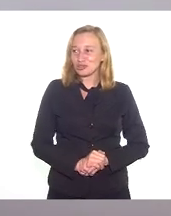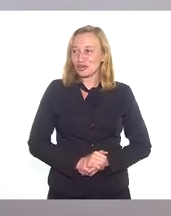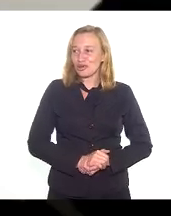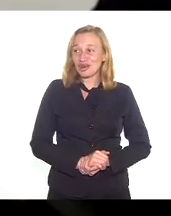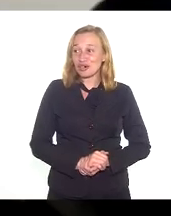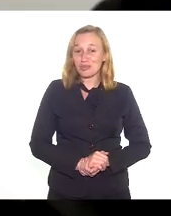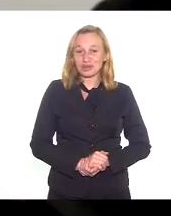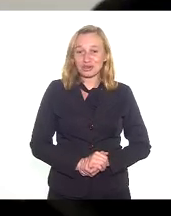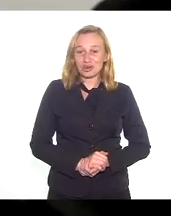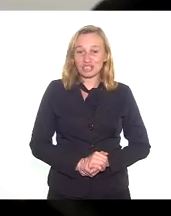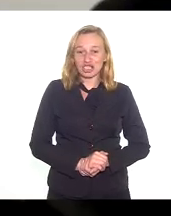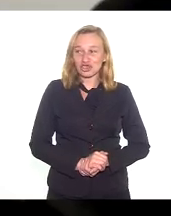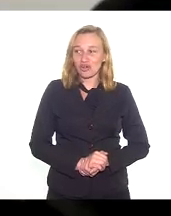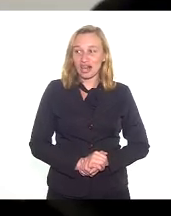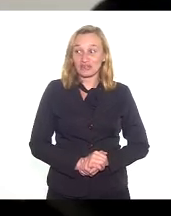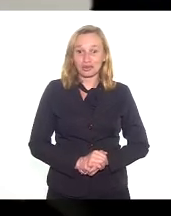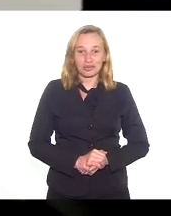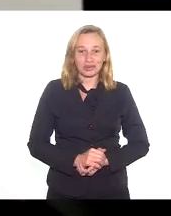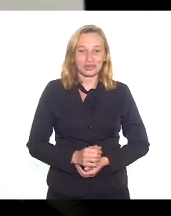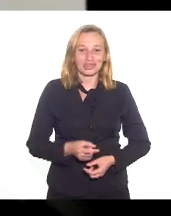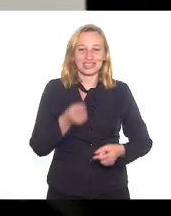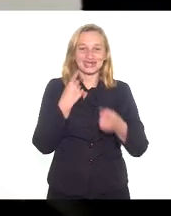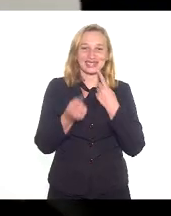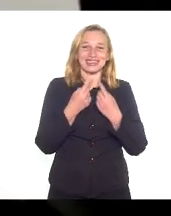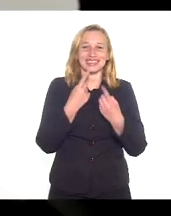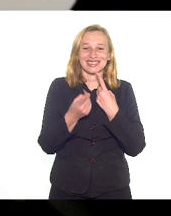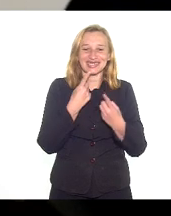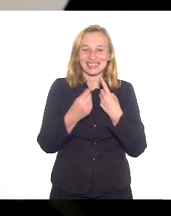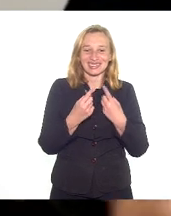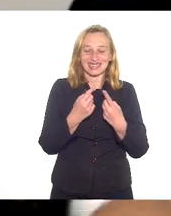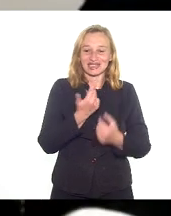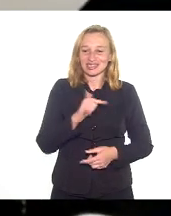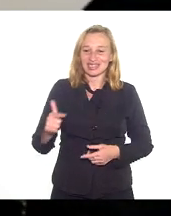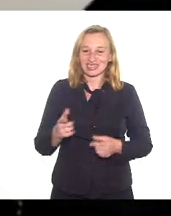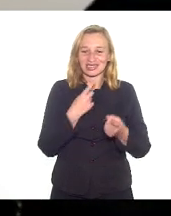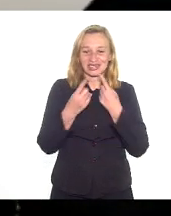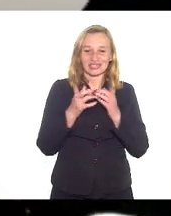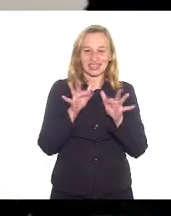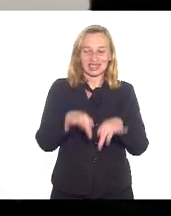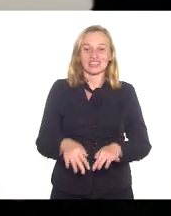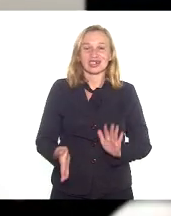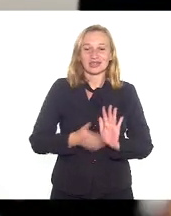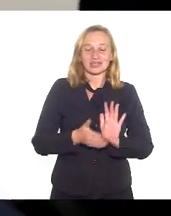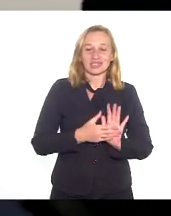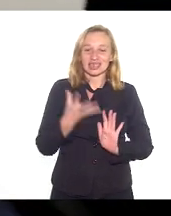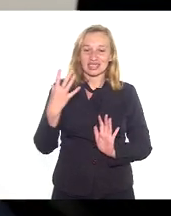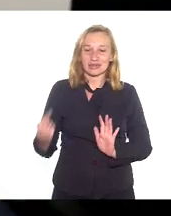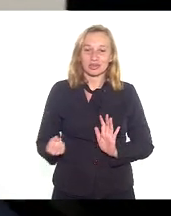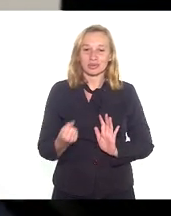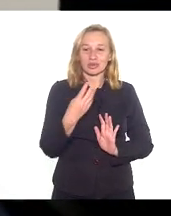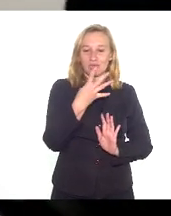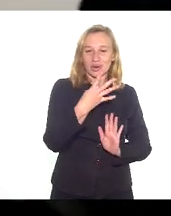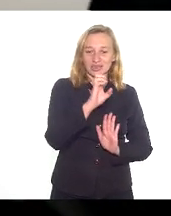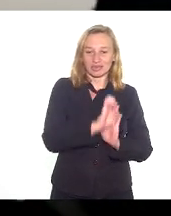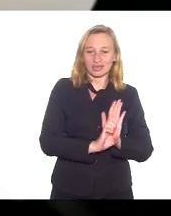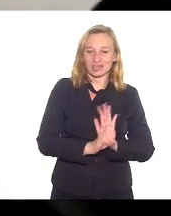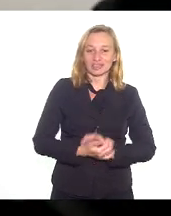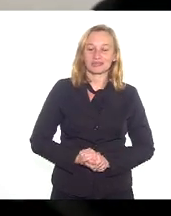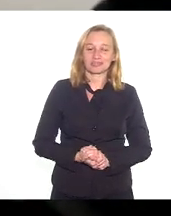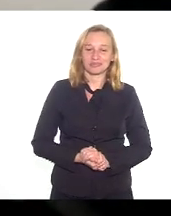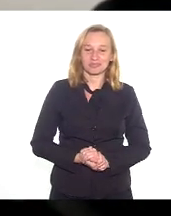presidente. Os pareceres emitidos em discussão. Não havendo quem queira discutir, encerrada a discussão, o presidente de proposta recebeu 4